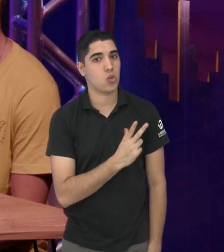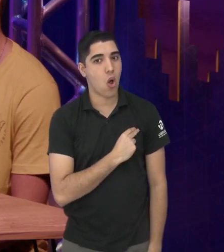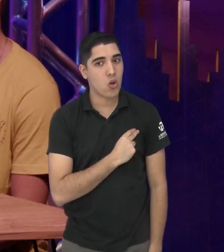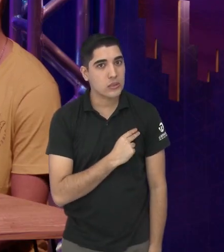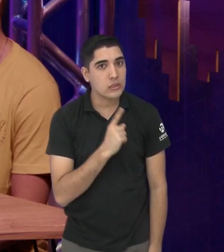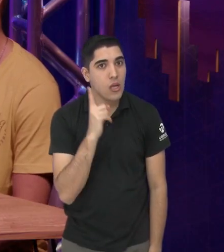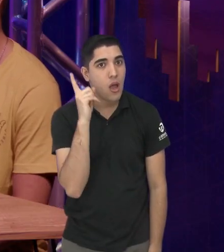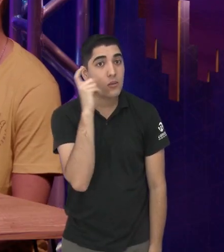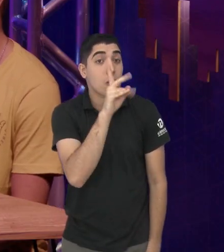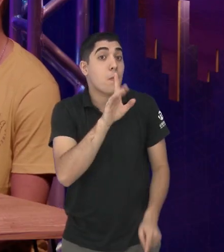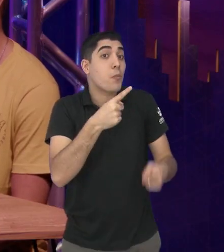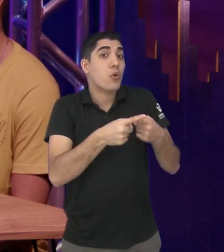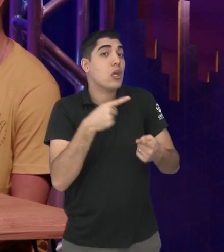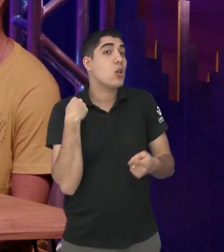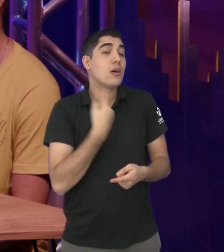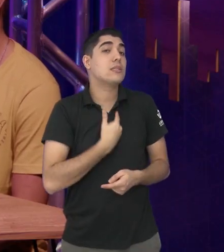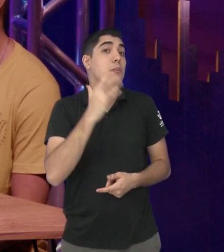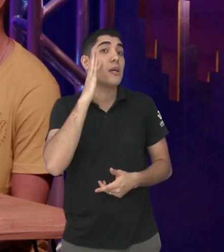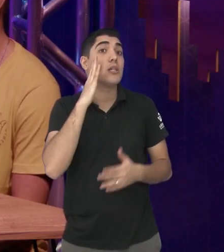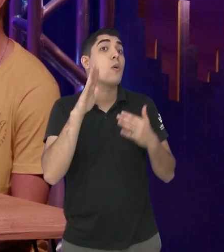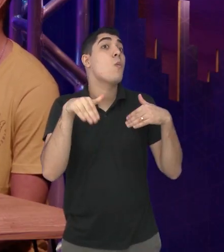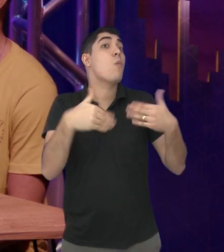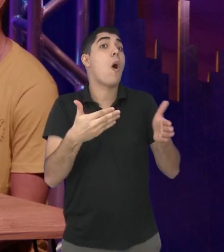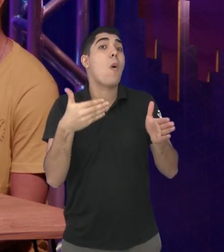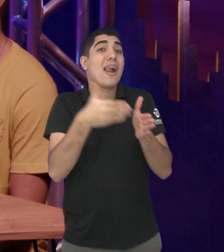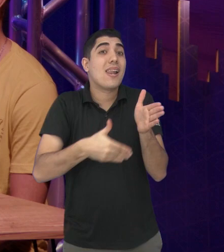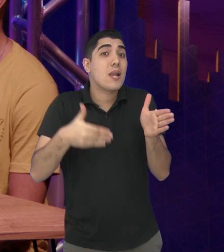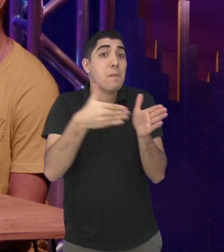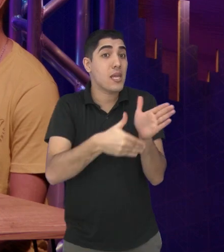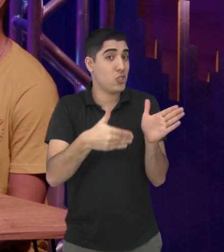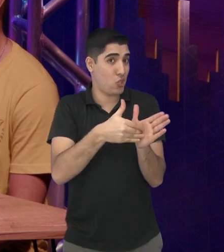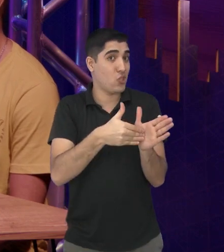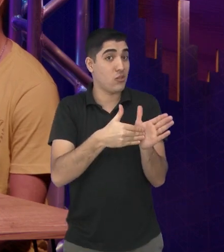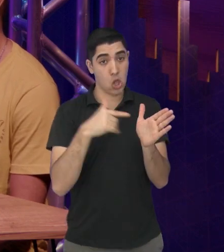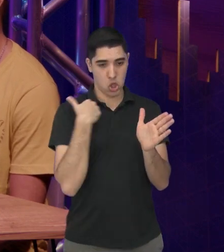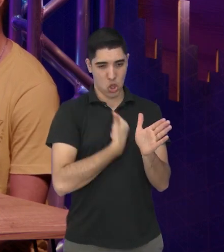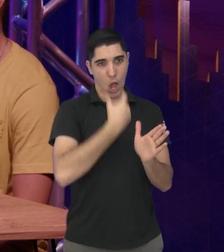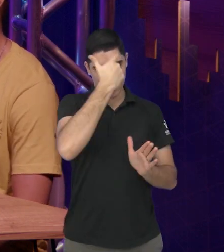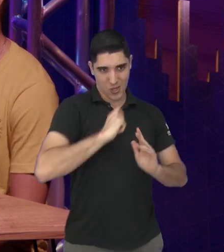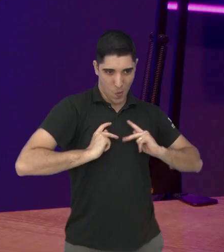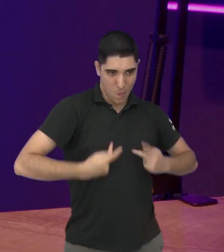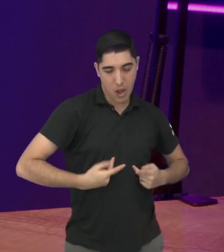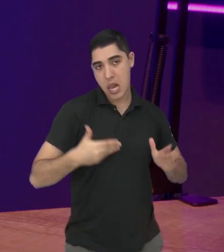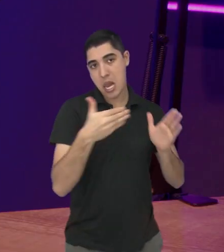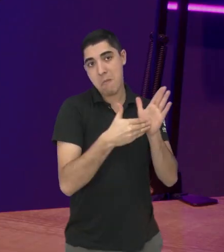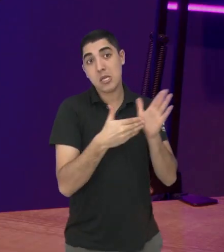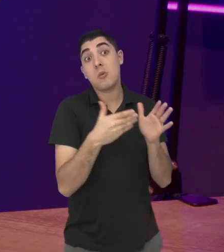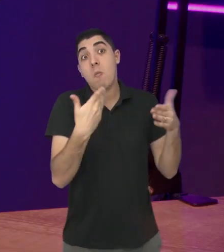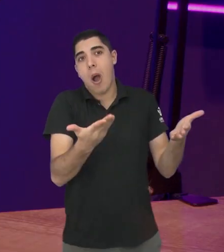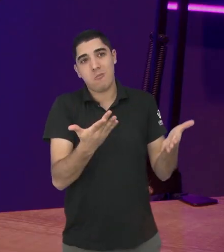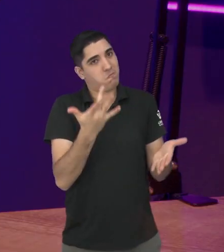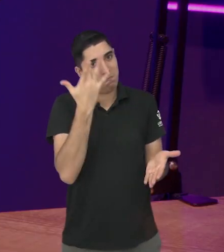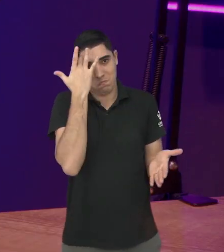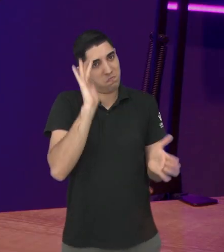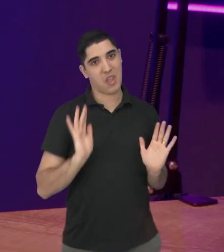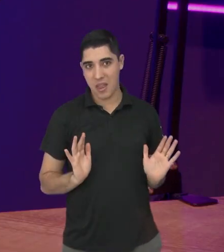Aí é muito complicado, porque a gente sempre esbarra nos limites, né? Quais são os limites, tanto dos seres humanos